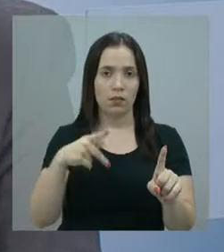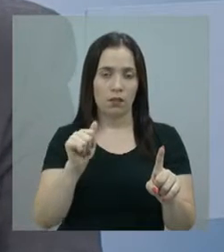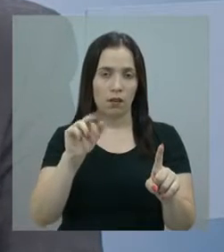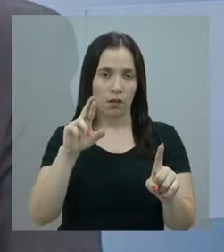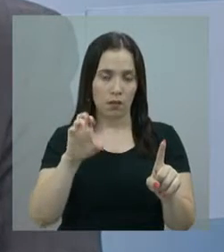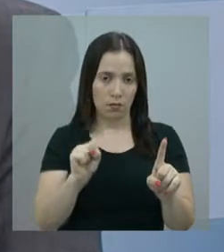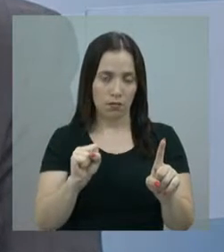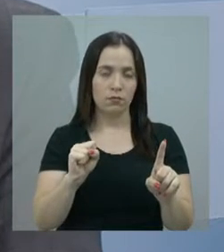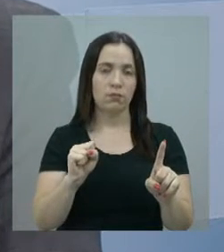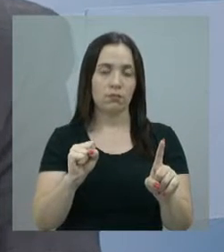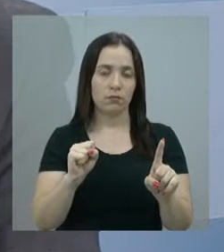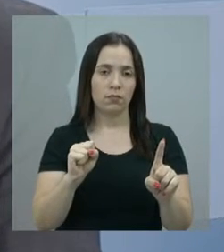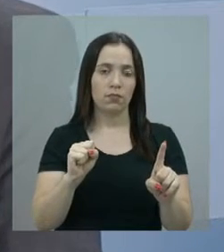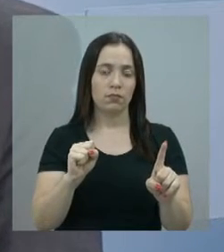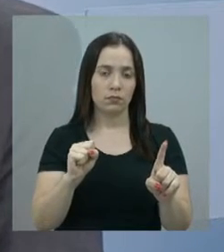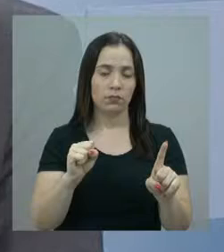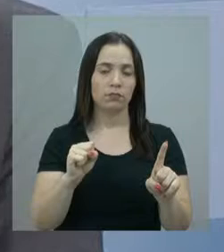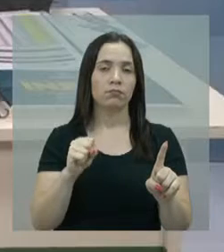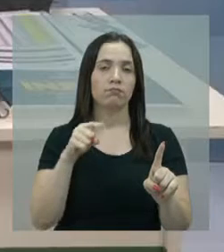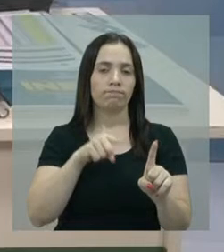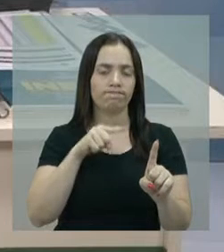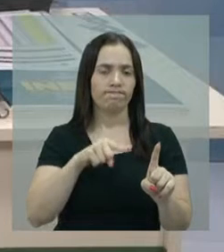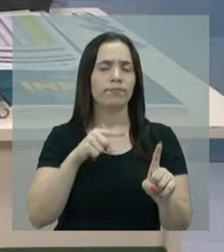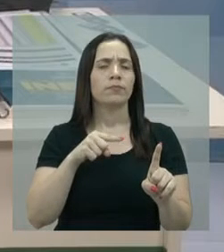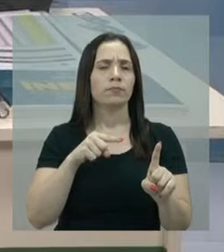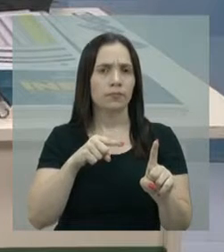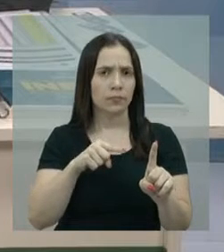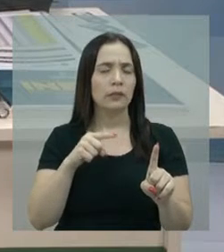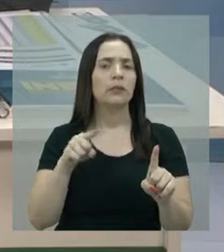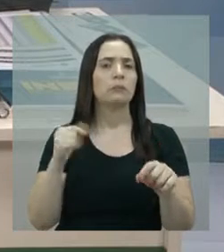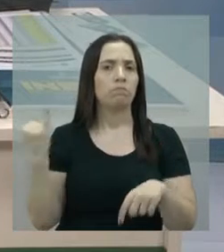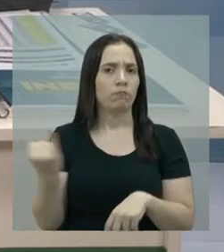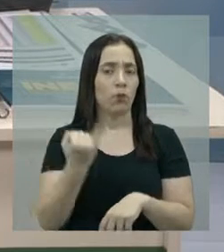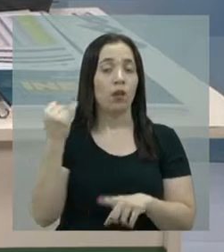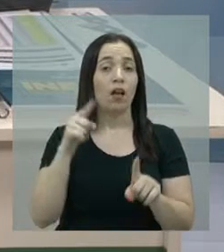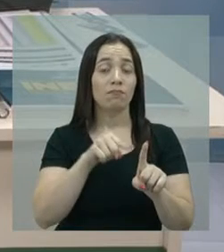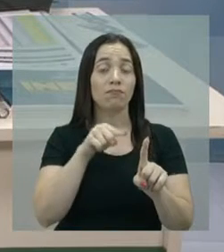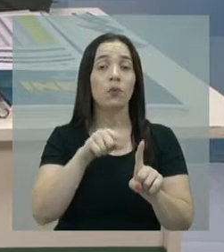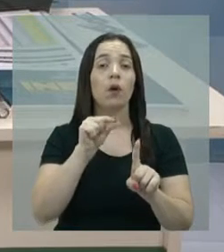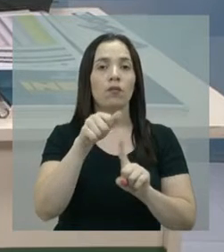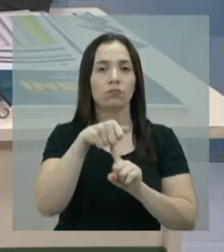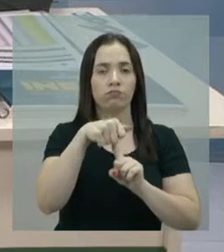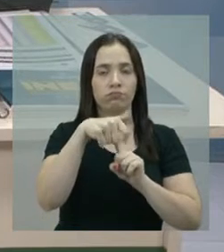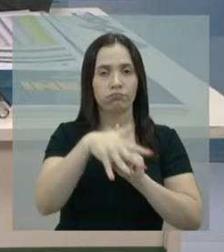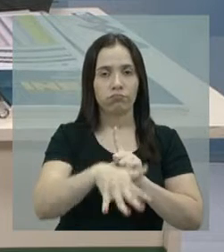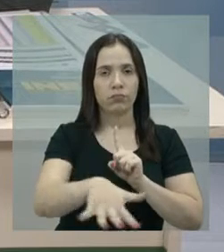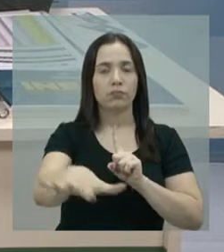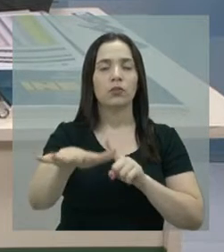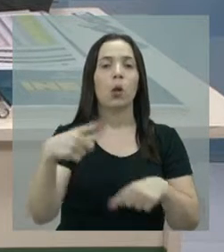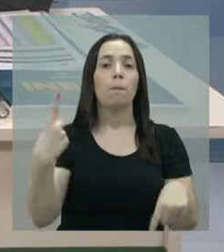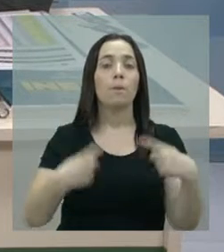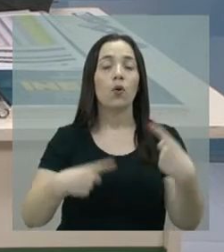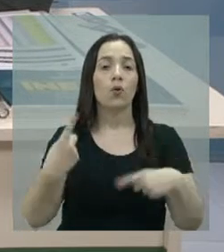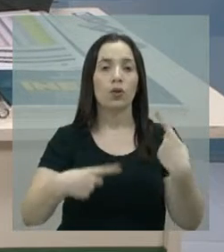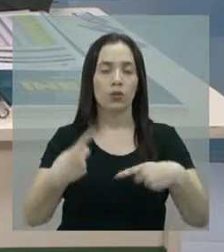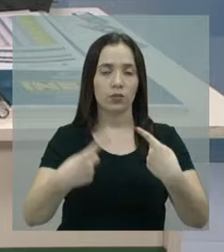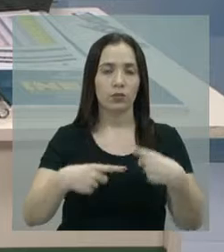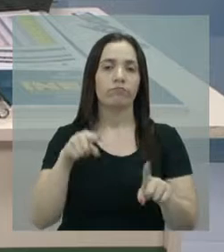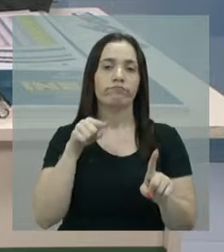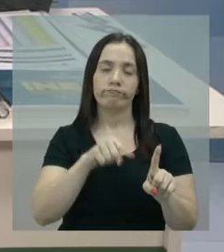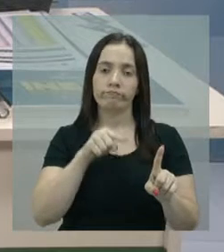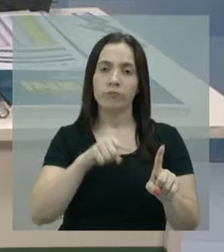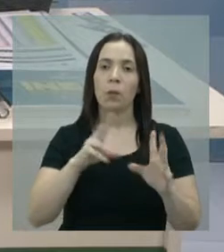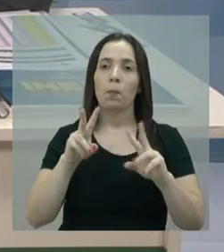né, foi o... Que foi muito tempo coordenador do segundo grau. Ele foi o precursor dessa política e que foi